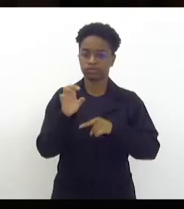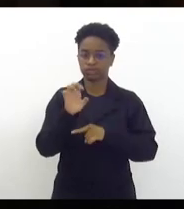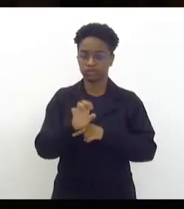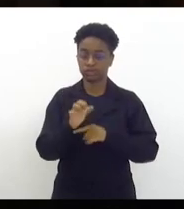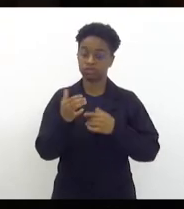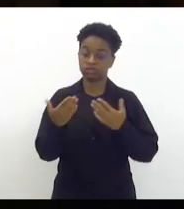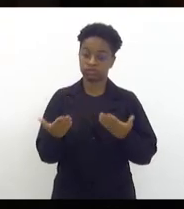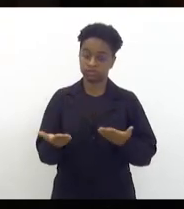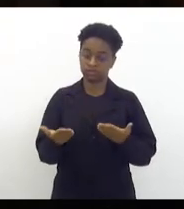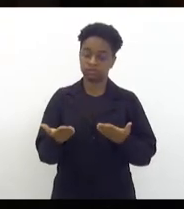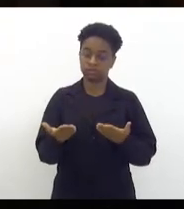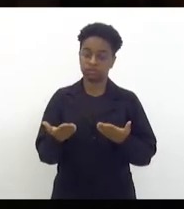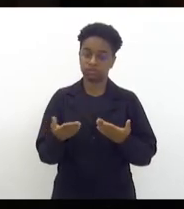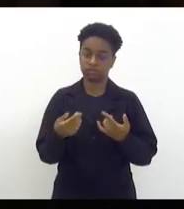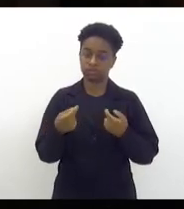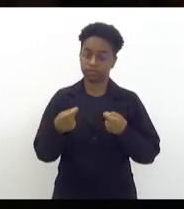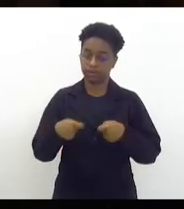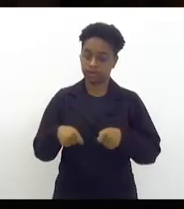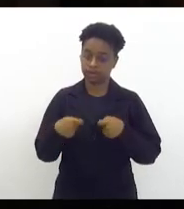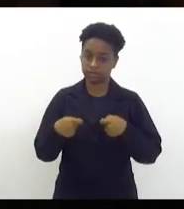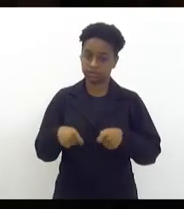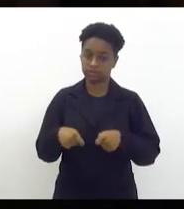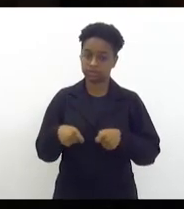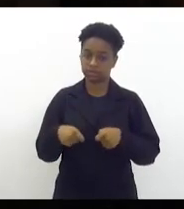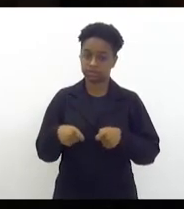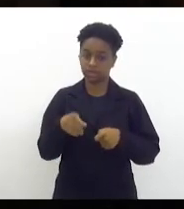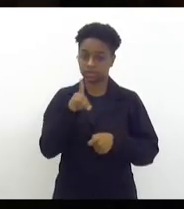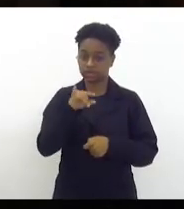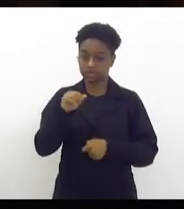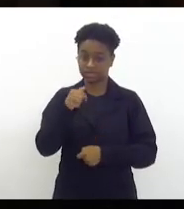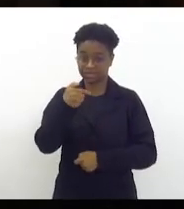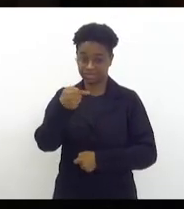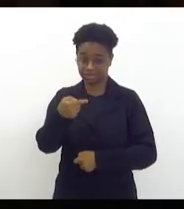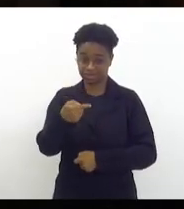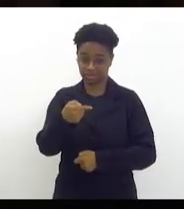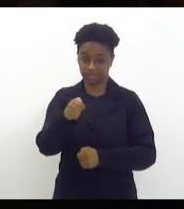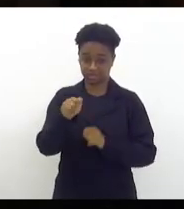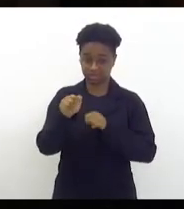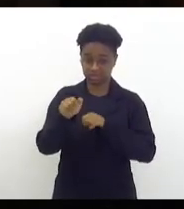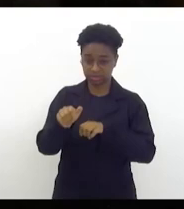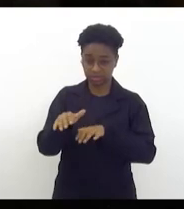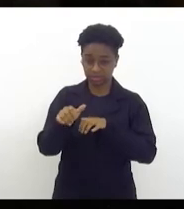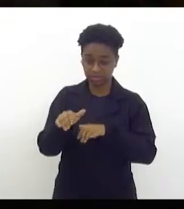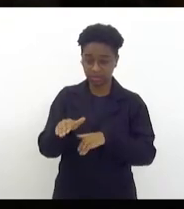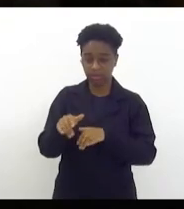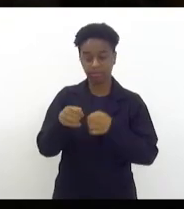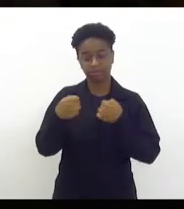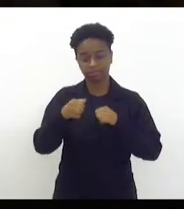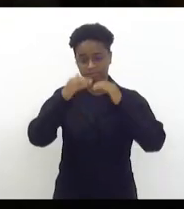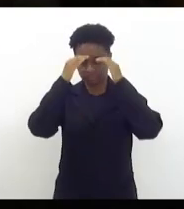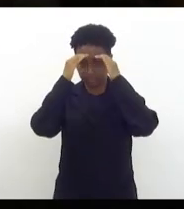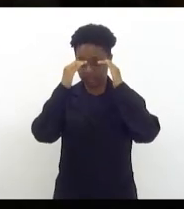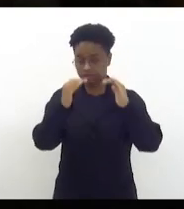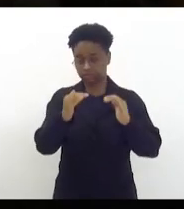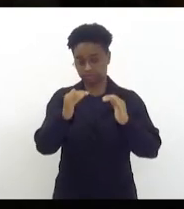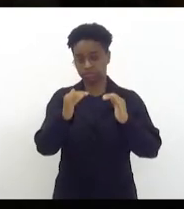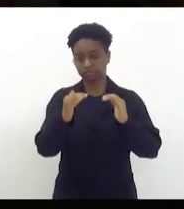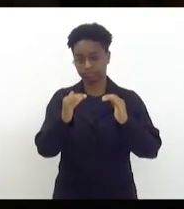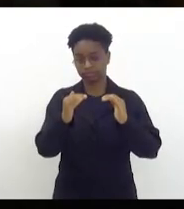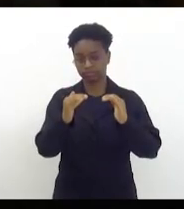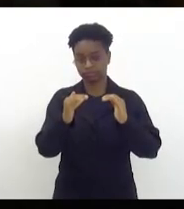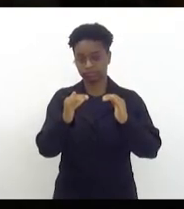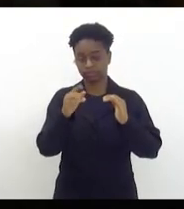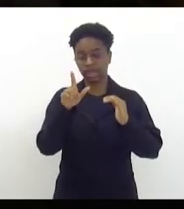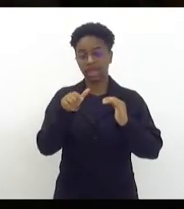é necessário que este dia de 7 de setembro seja respeitado como dia que